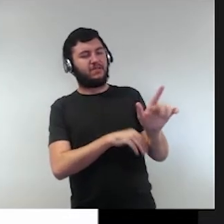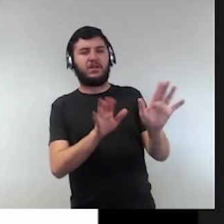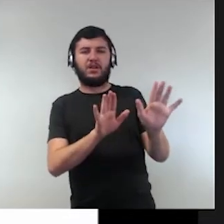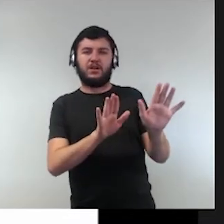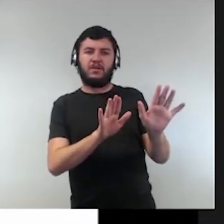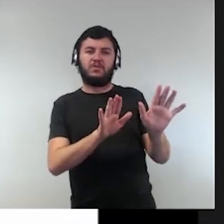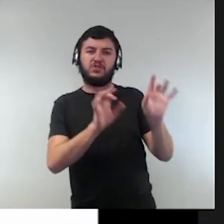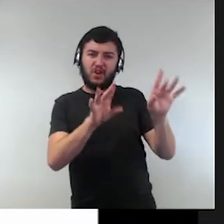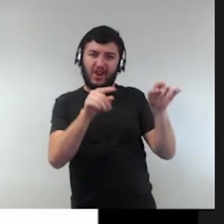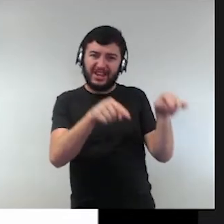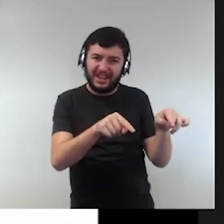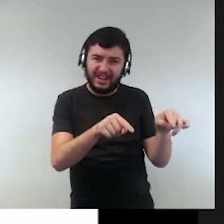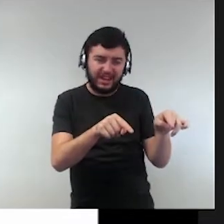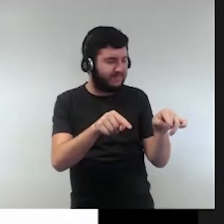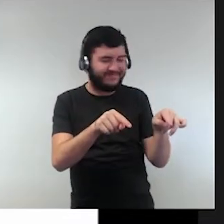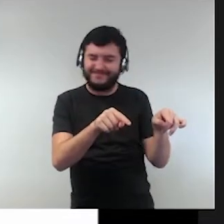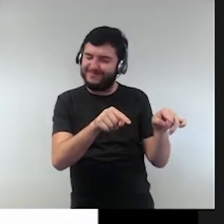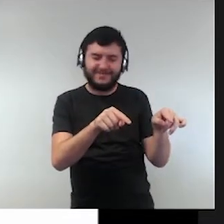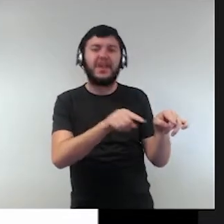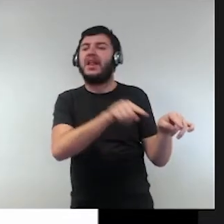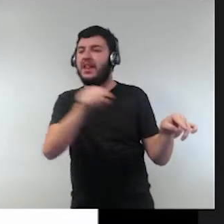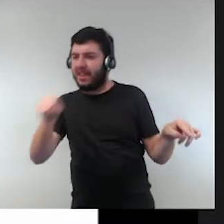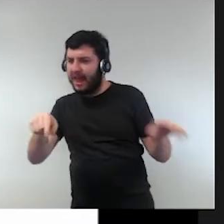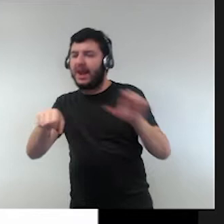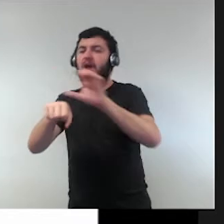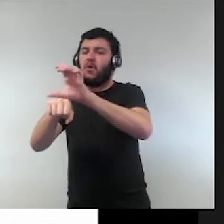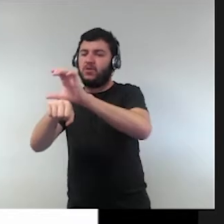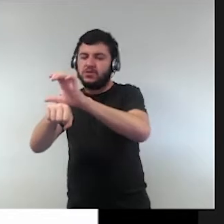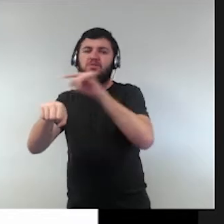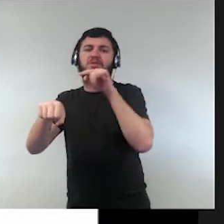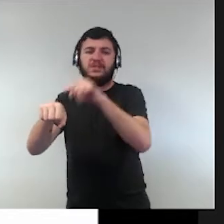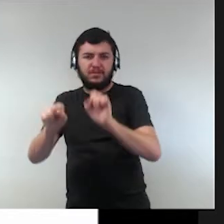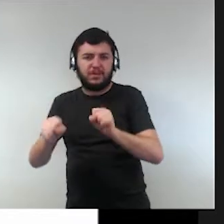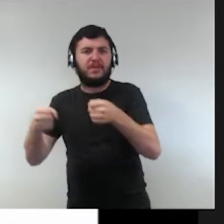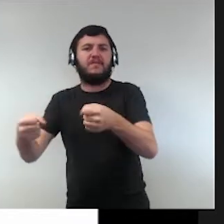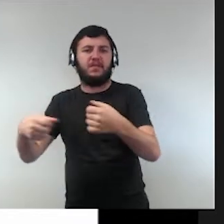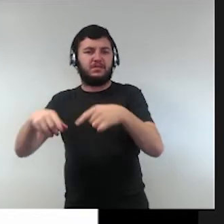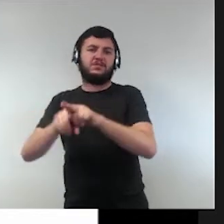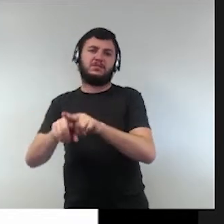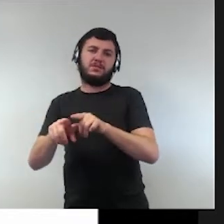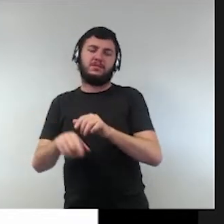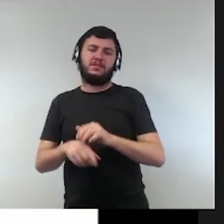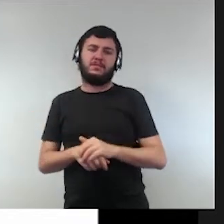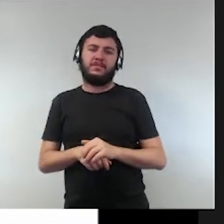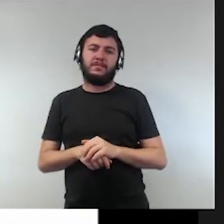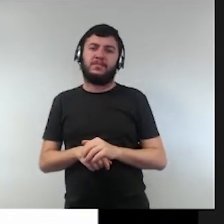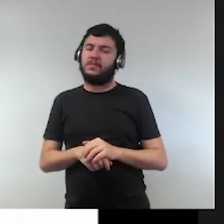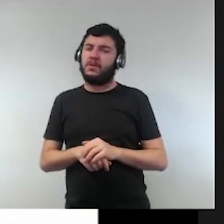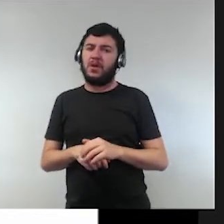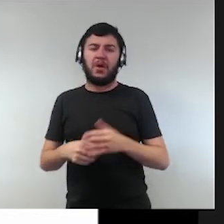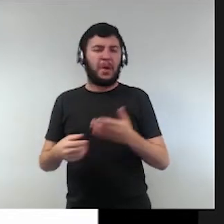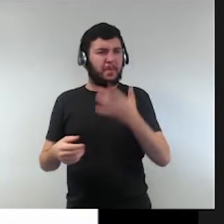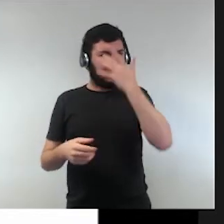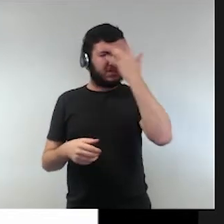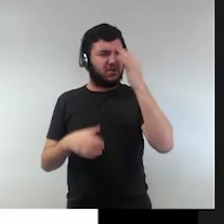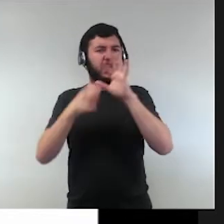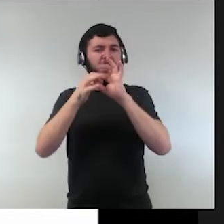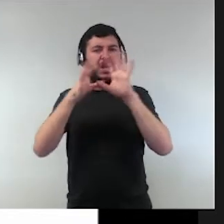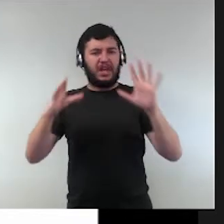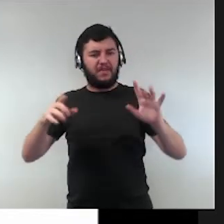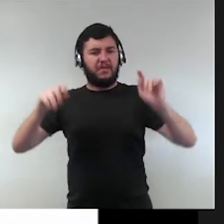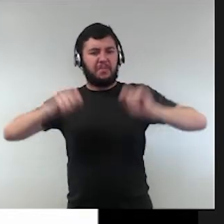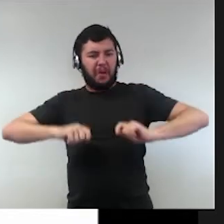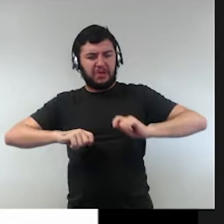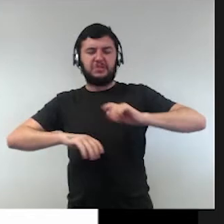Federal. Assim, o proprietário de qualquer imóvel, isso é uma figura ilustrativa, né, querendo dizer que todo mundo pode fazer o que quiser, claro, dentro de seus